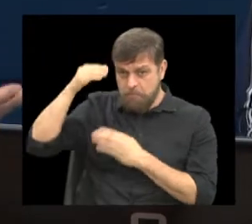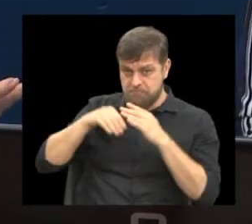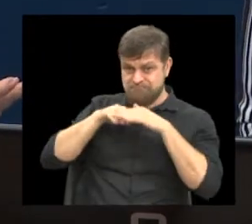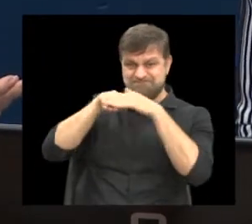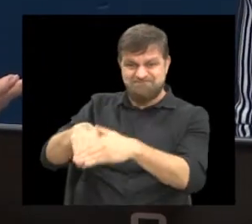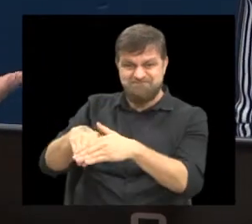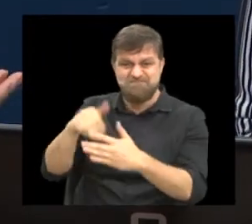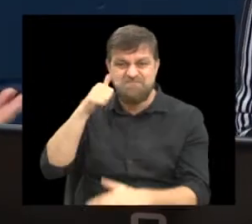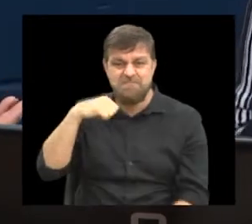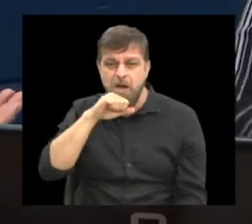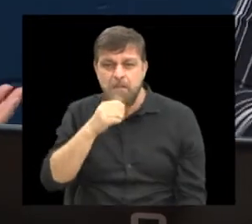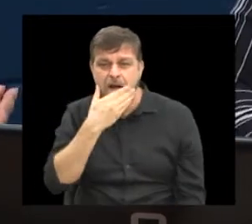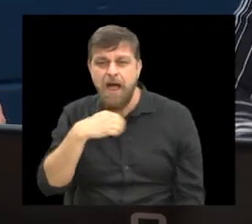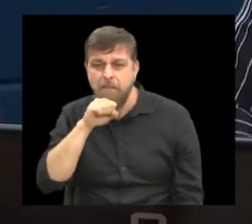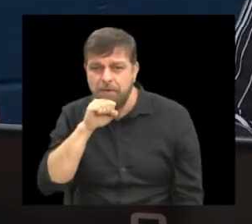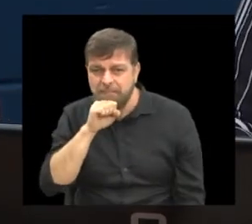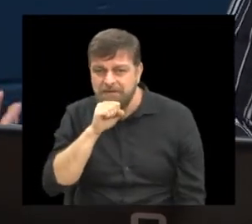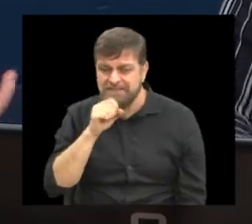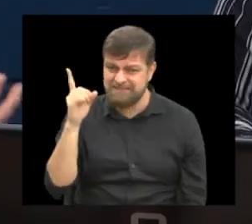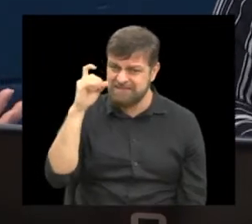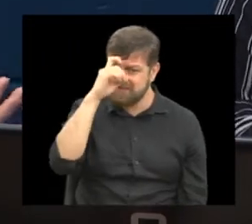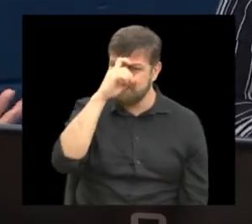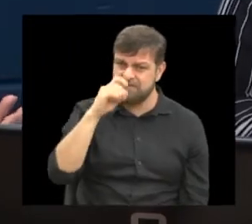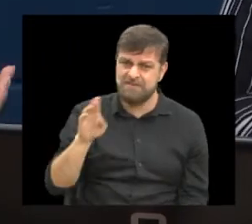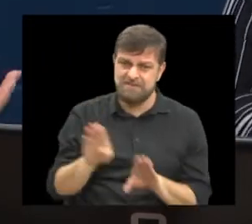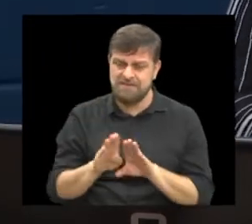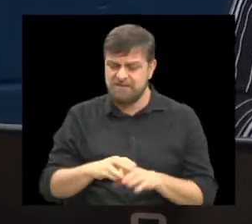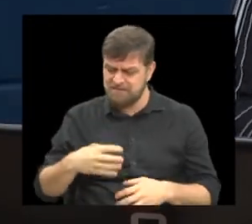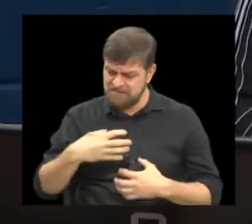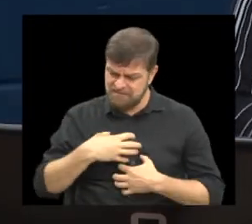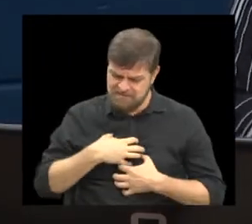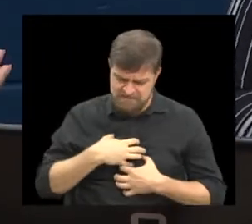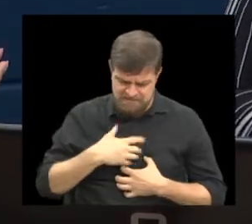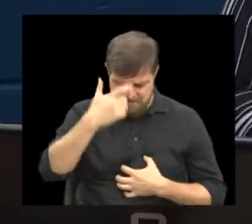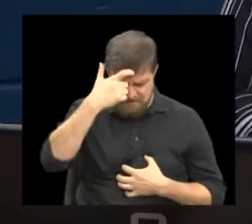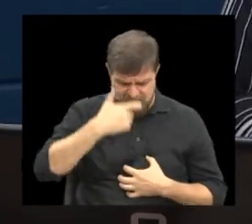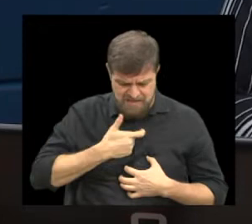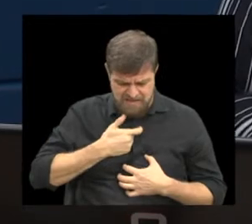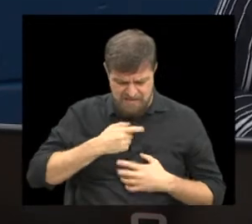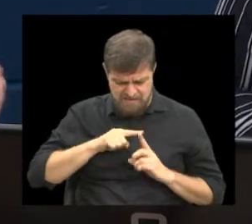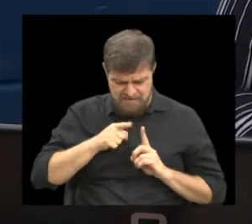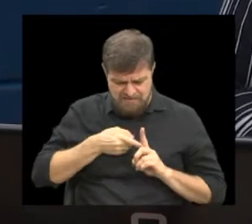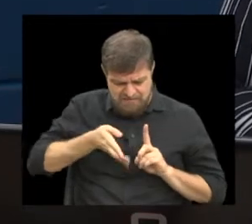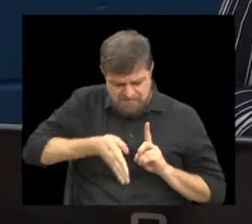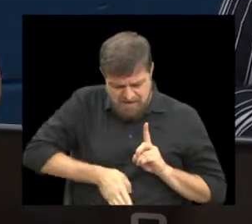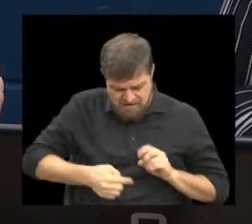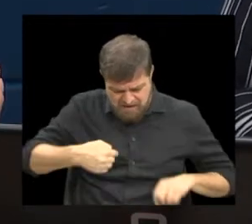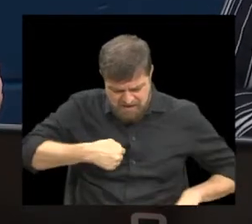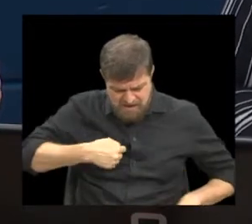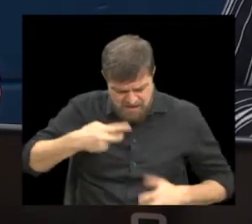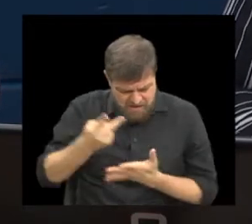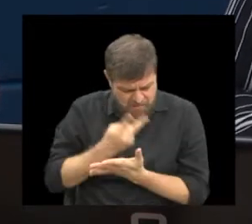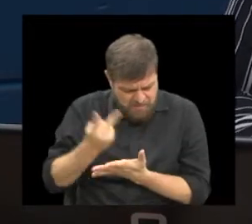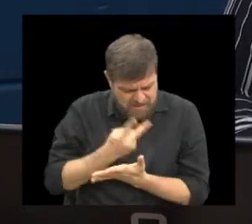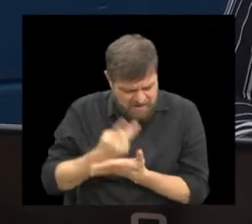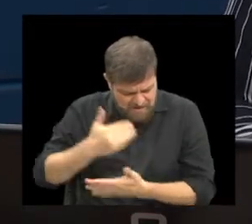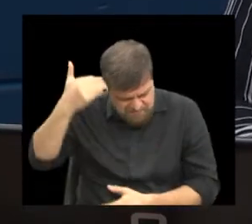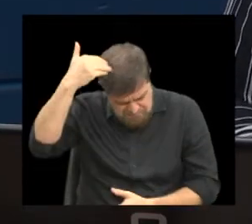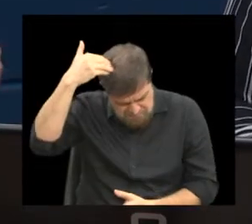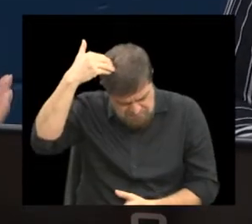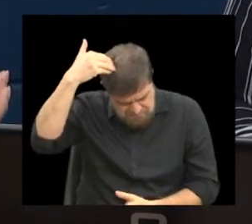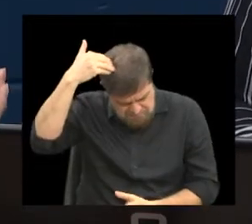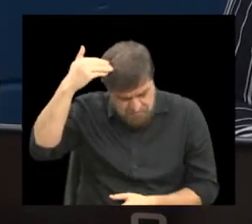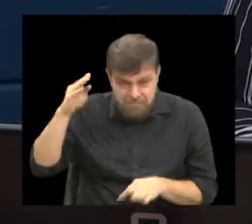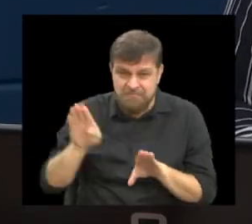o próprio vídeo falou. E deve ser difícil, né, você sair com essa culpa. Puxa, eu gerei, é culpa minha, eu que estou fazendo alguma coisa errada,